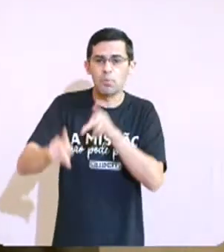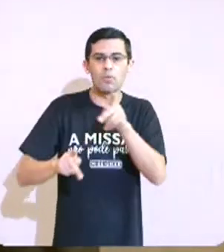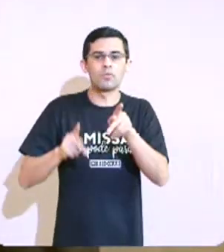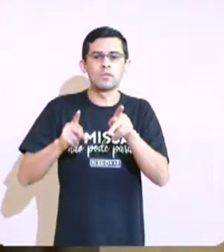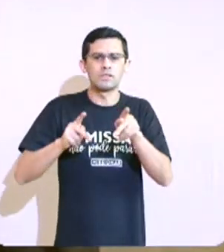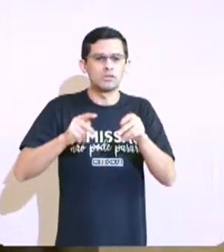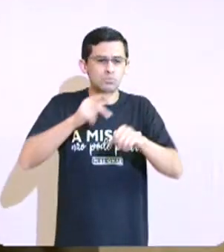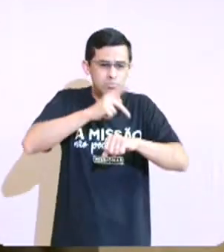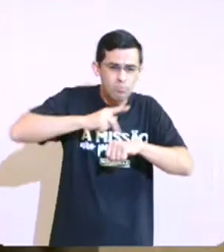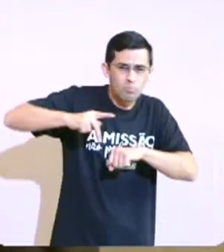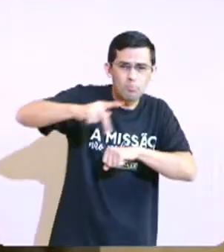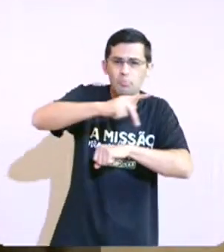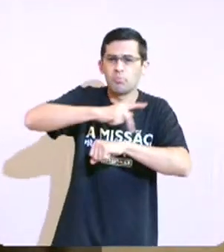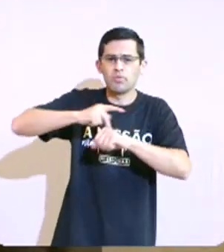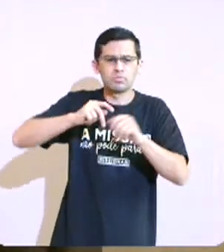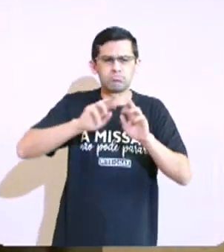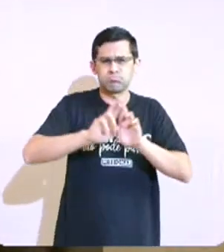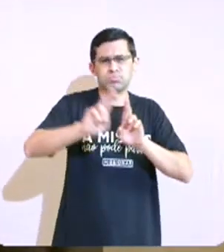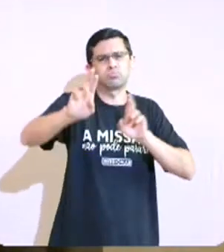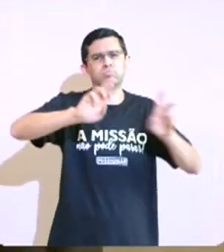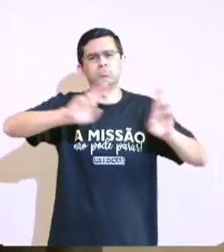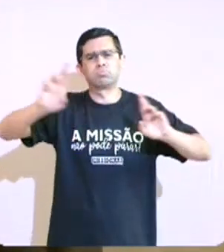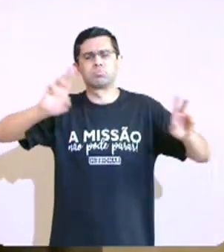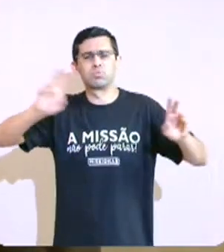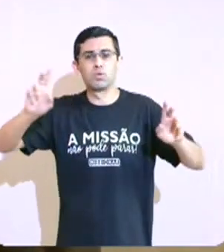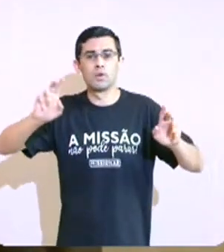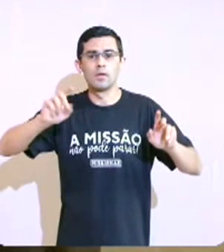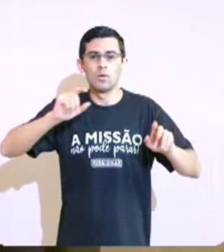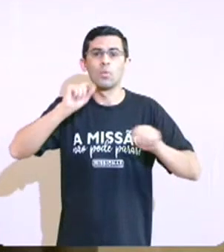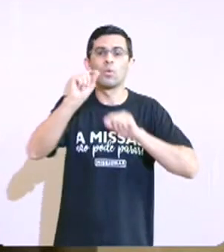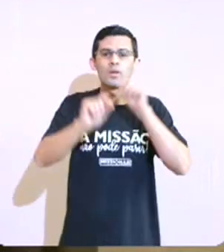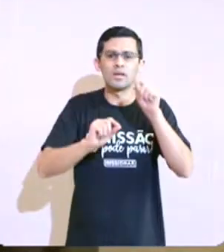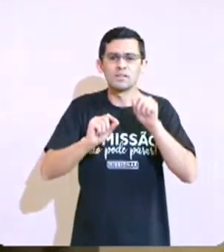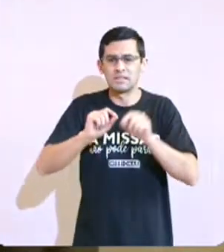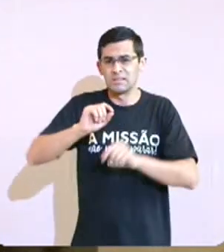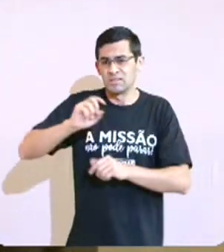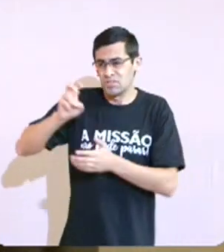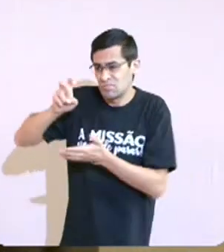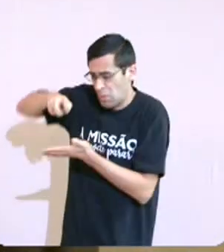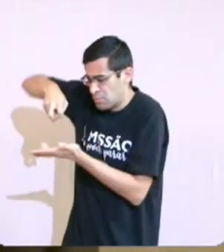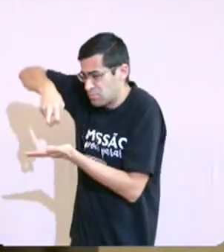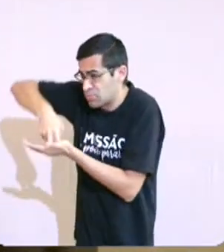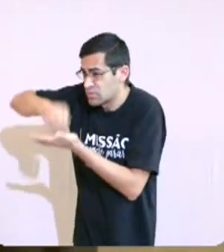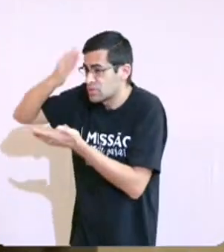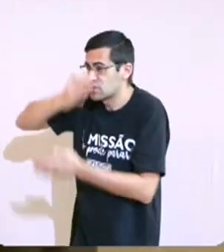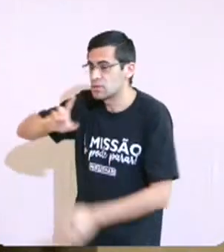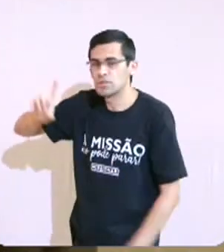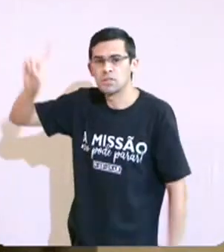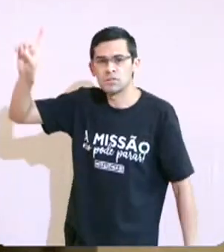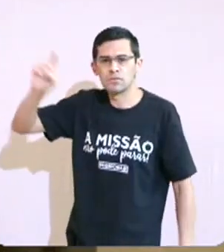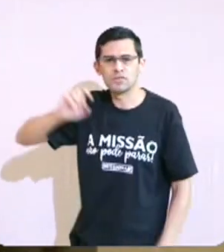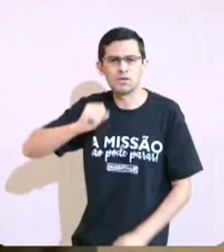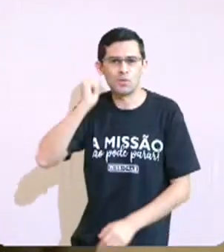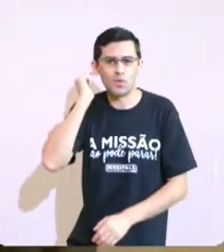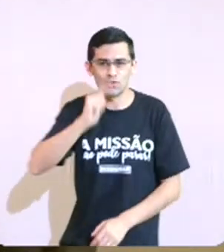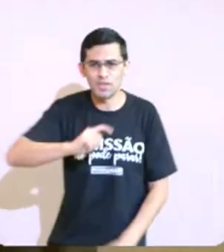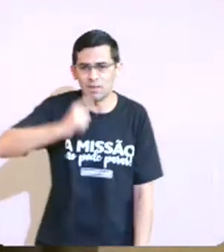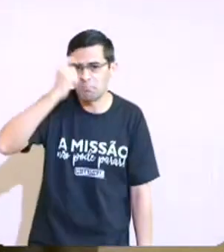de todos os povos, nações, tribos e línguas da terra estejam dias diante do Cordeiro? Você consegue se